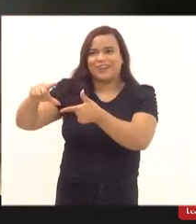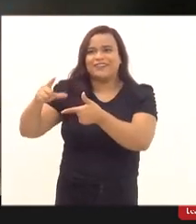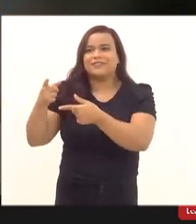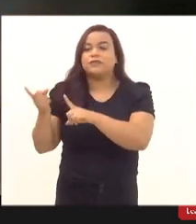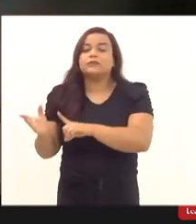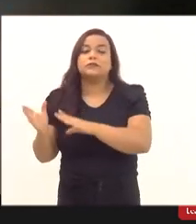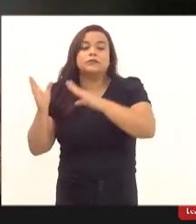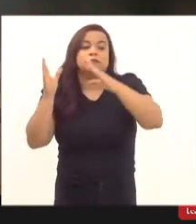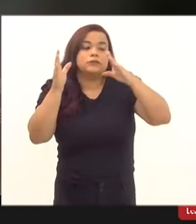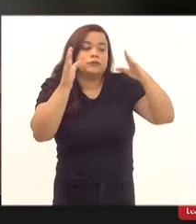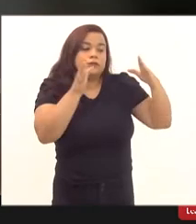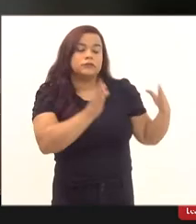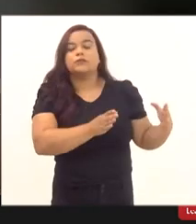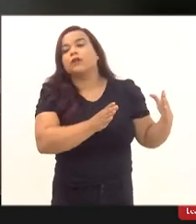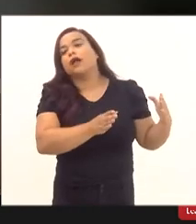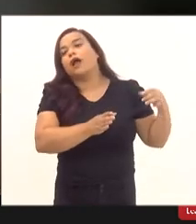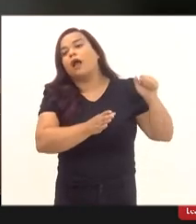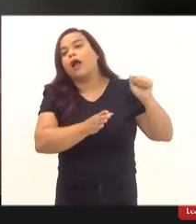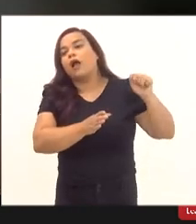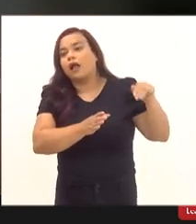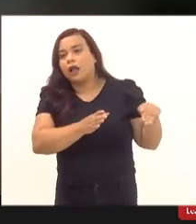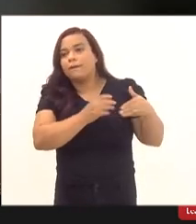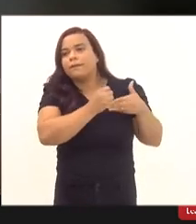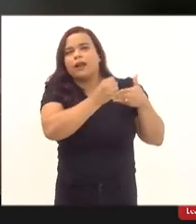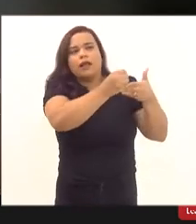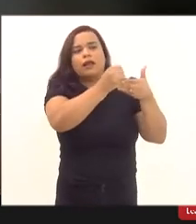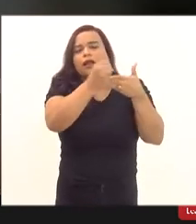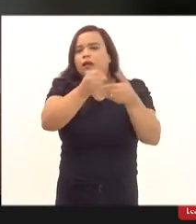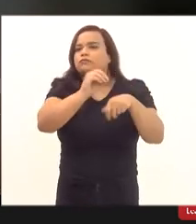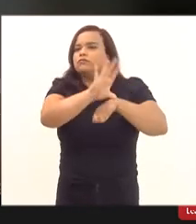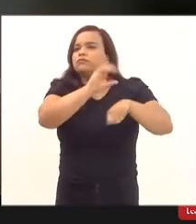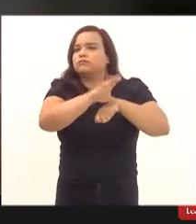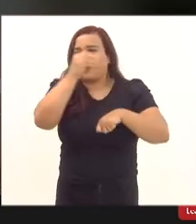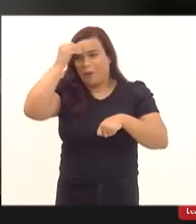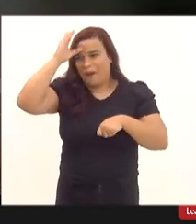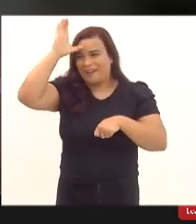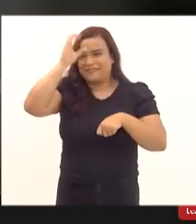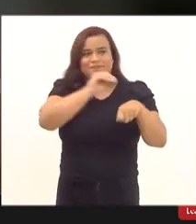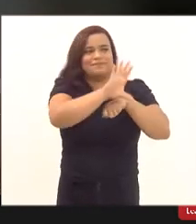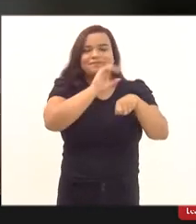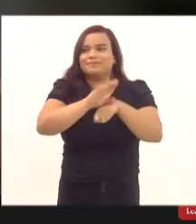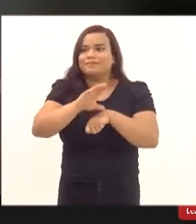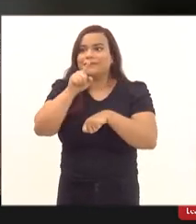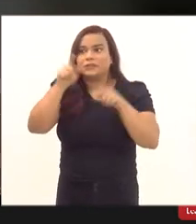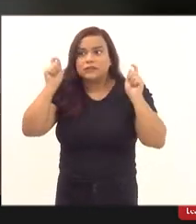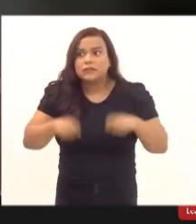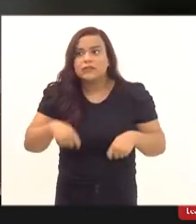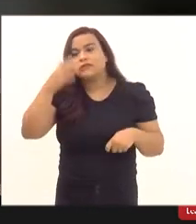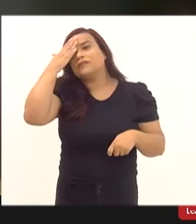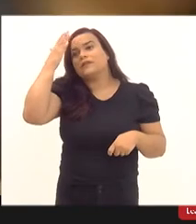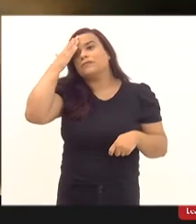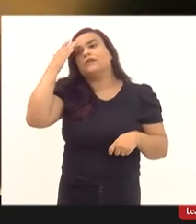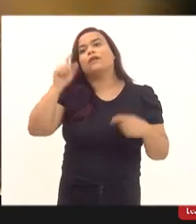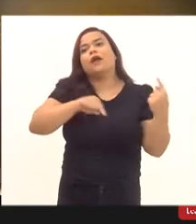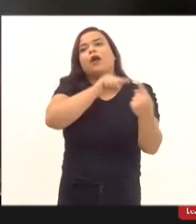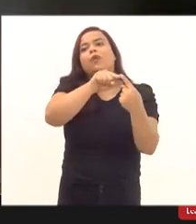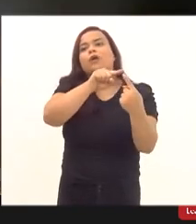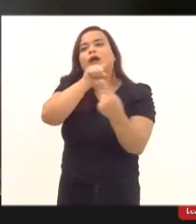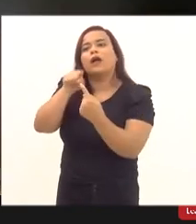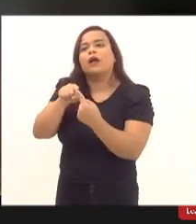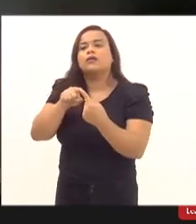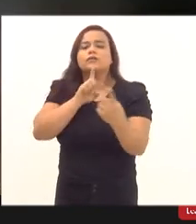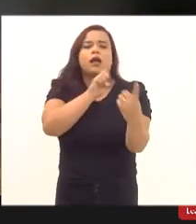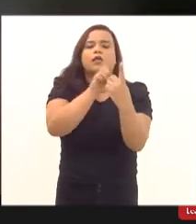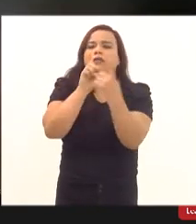todas as formas de saberes para a população e isso possa se conjugar em termos de alcance em termos